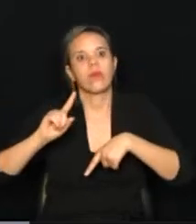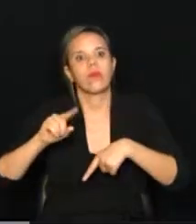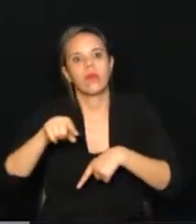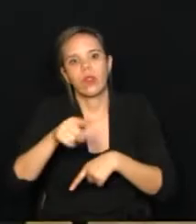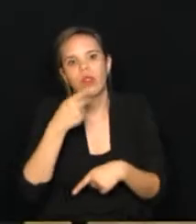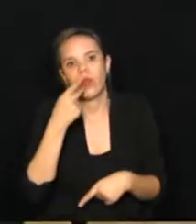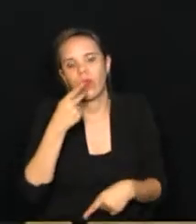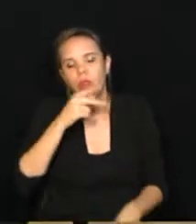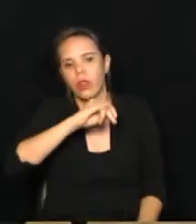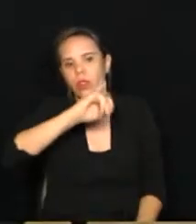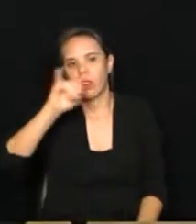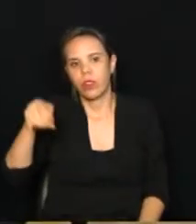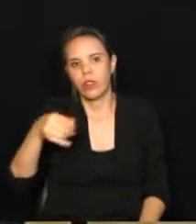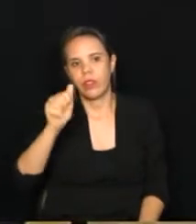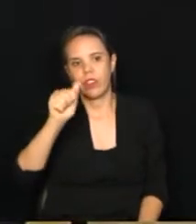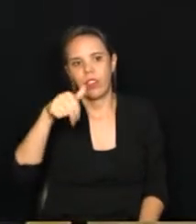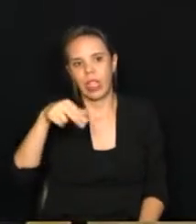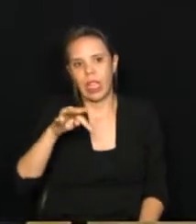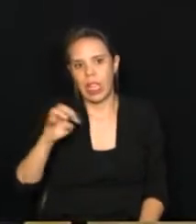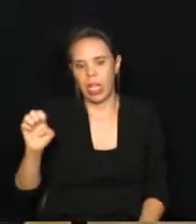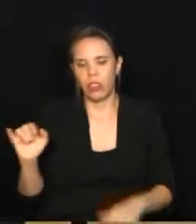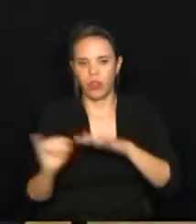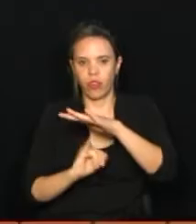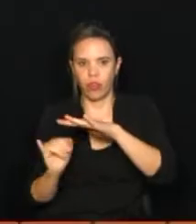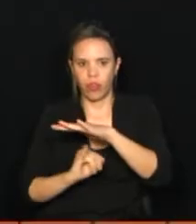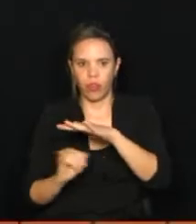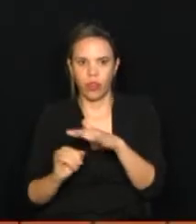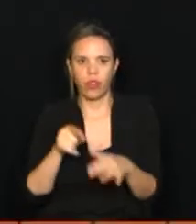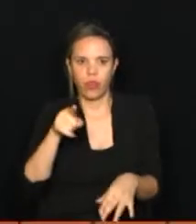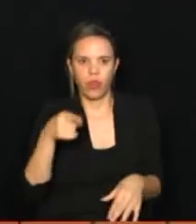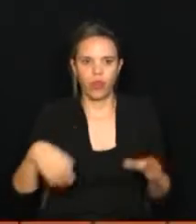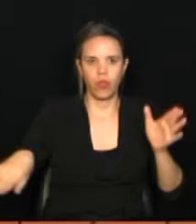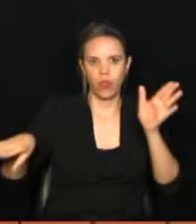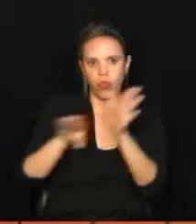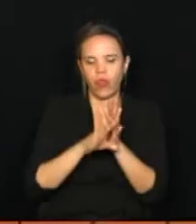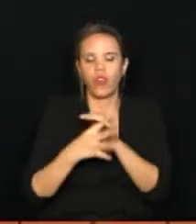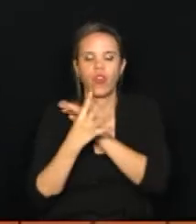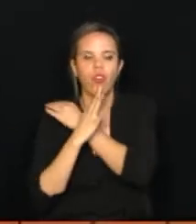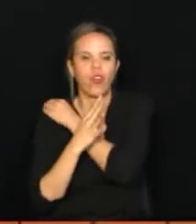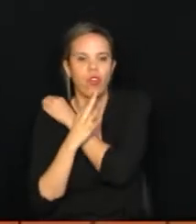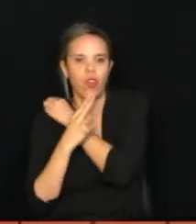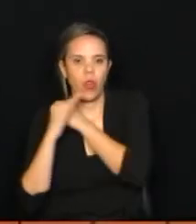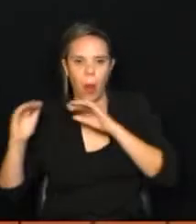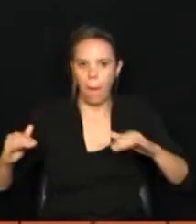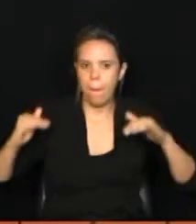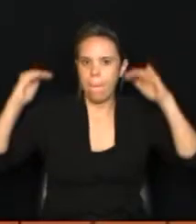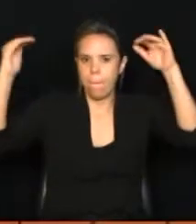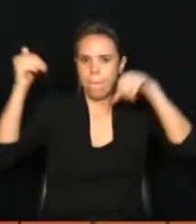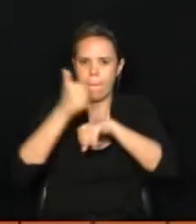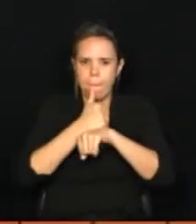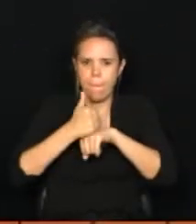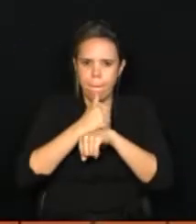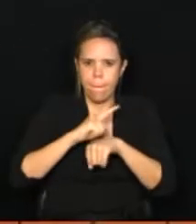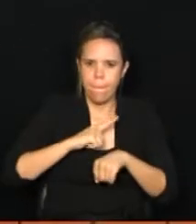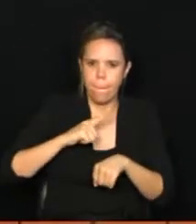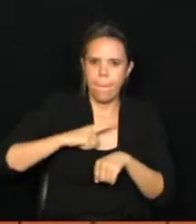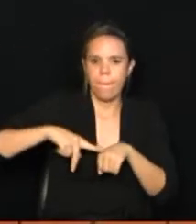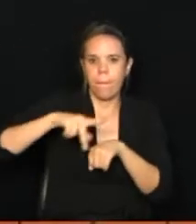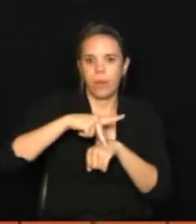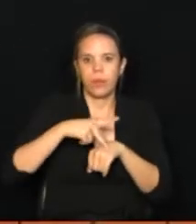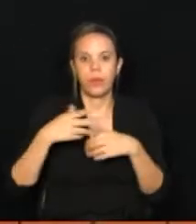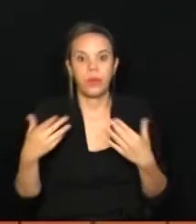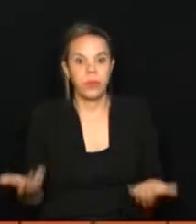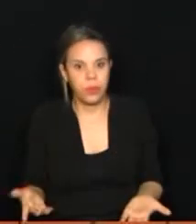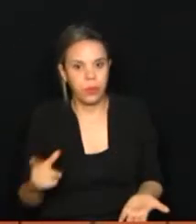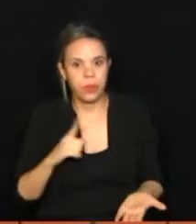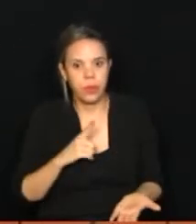da Janete, então, o Instituto Janete Arcaim. Você chegou a conhecer uma das maiores jogadoras que nós tivemos no nosso país?